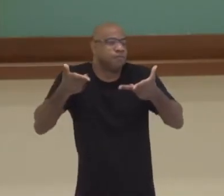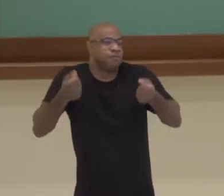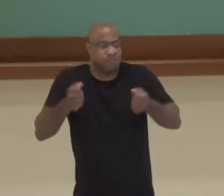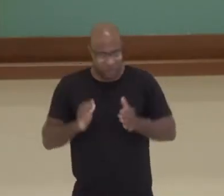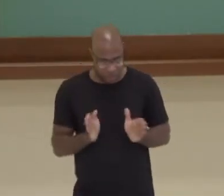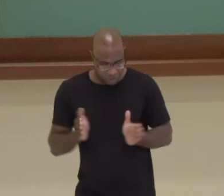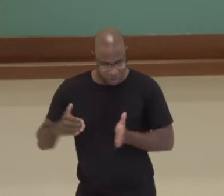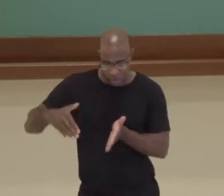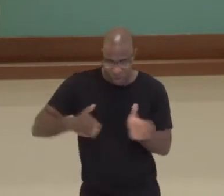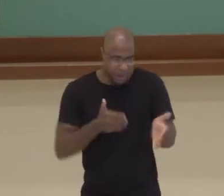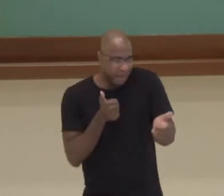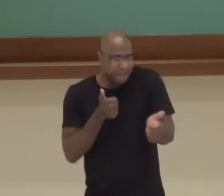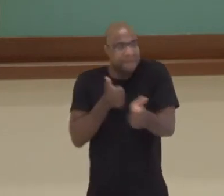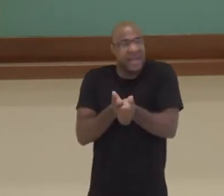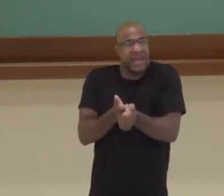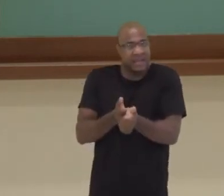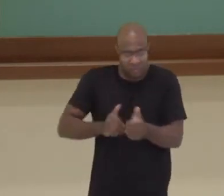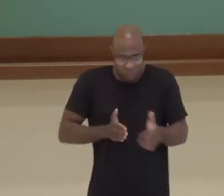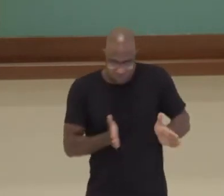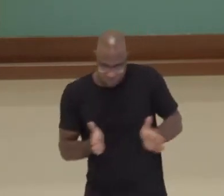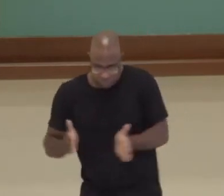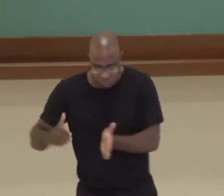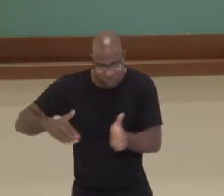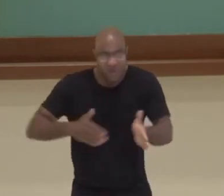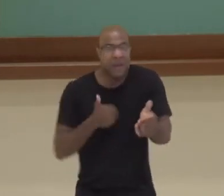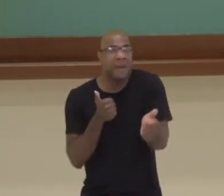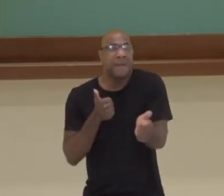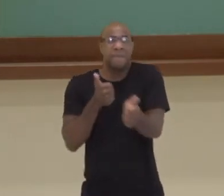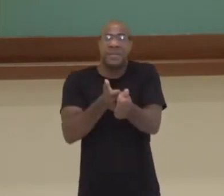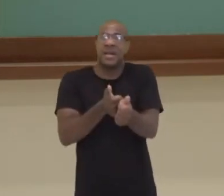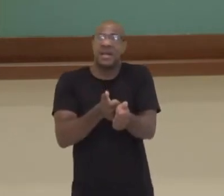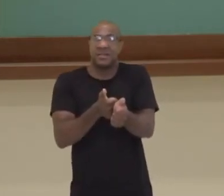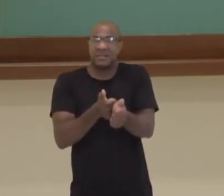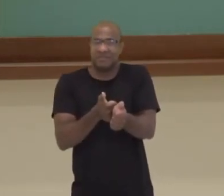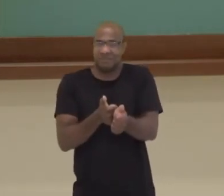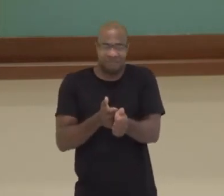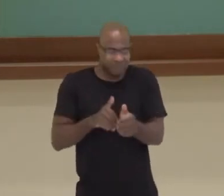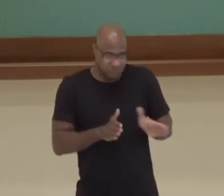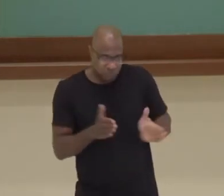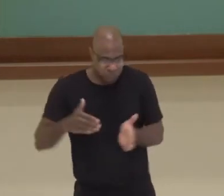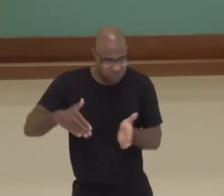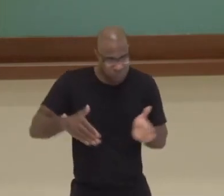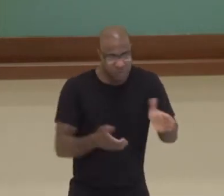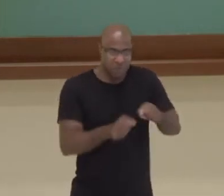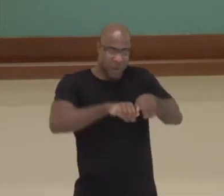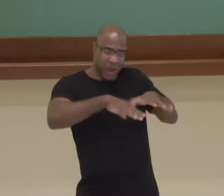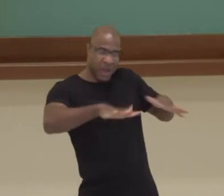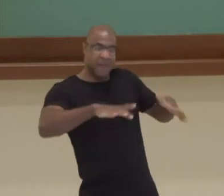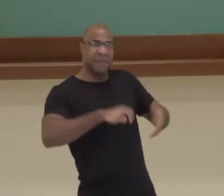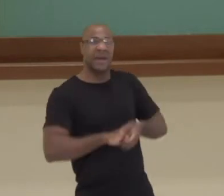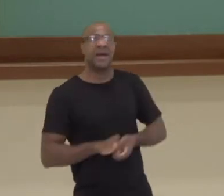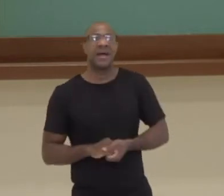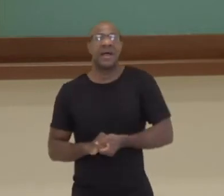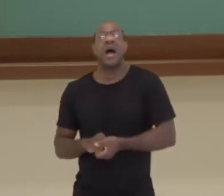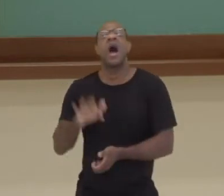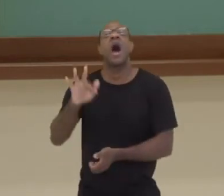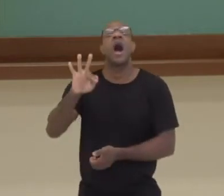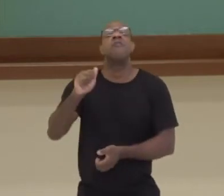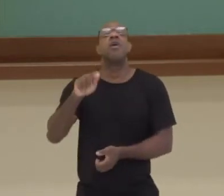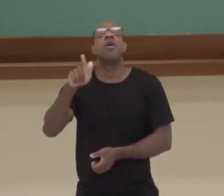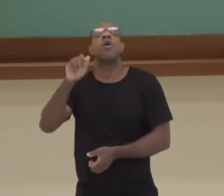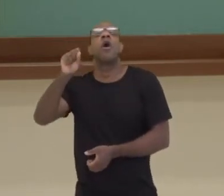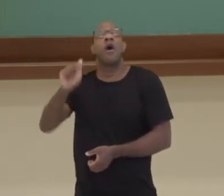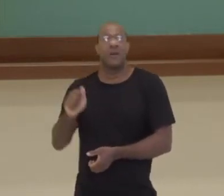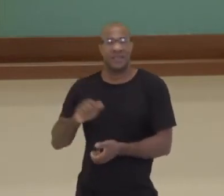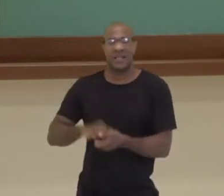fluvial, ó. O rio flui para o mar, ó. Então, a fluidez, a sensualidade, fogosa, olha a qualidade,